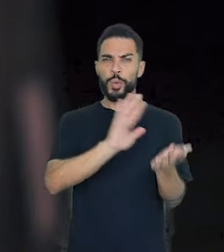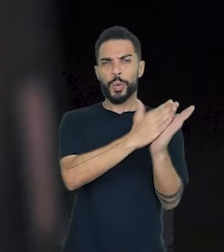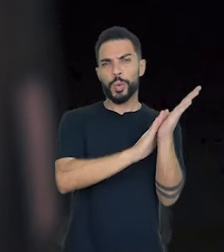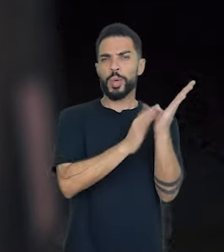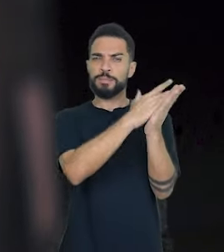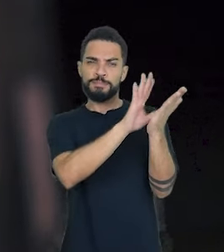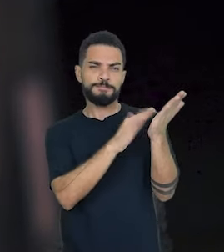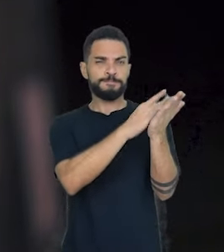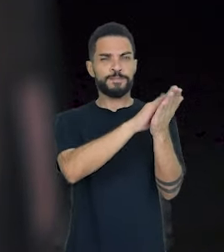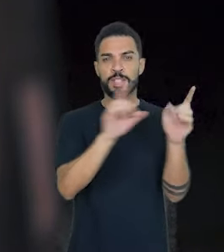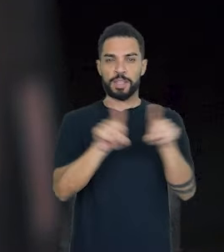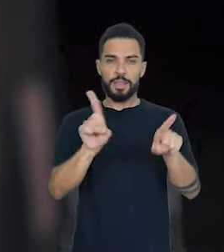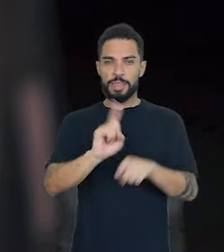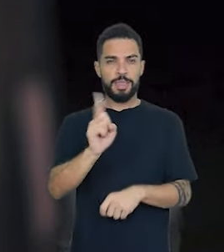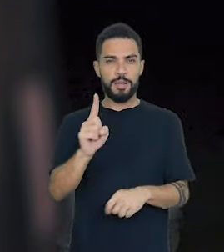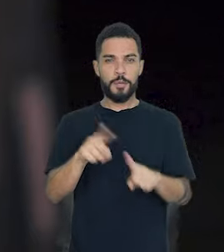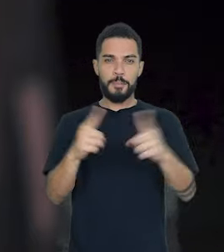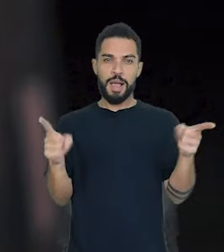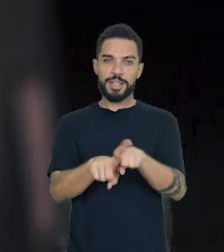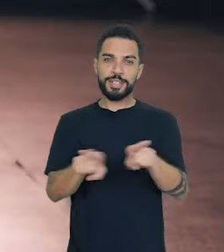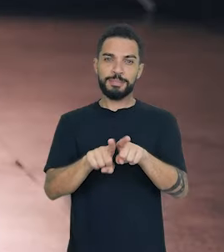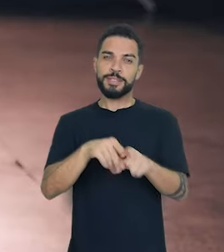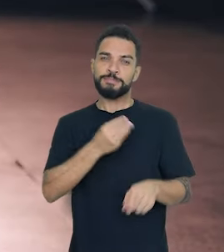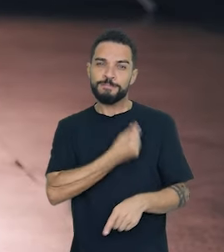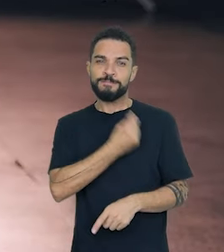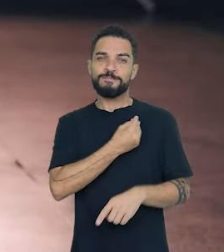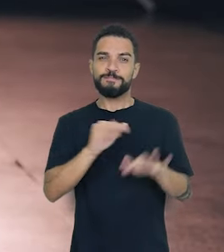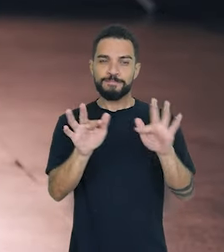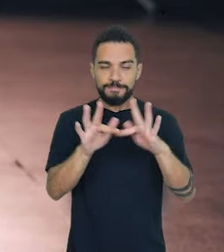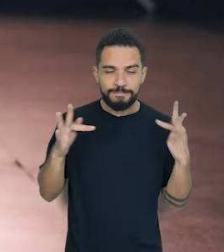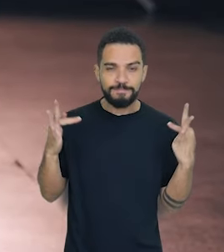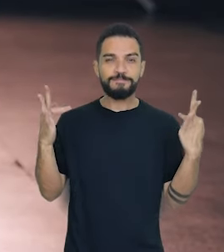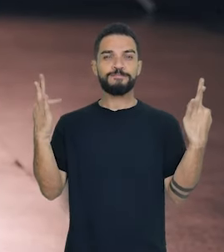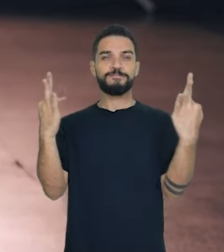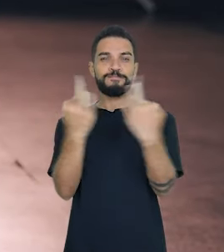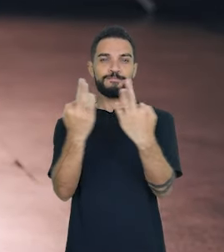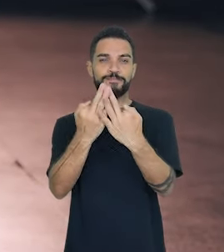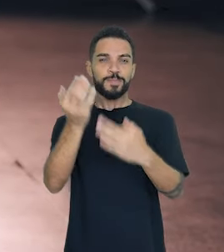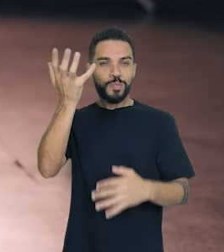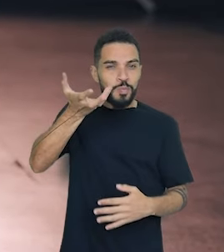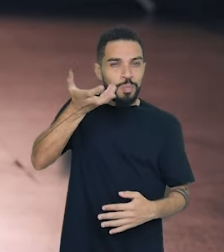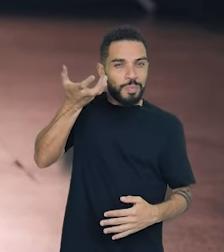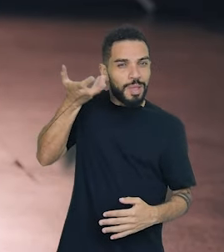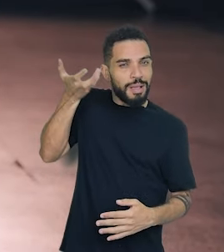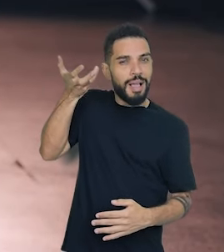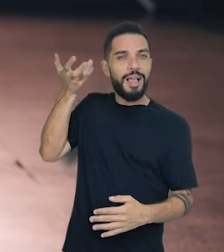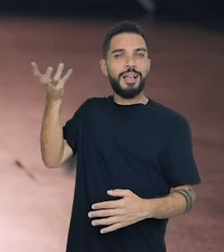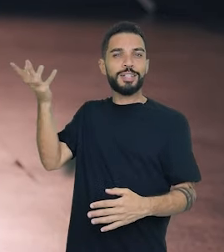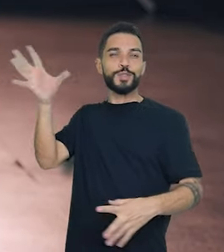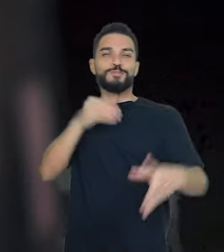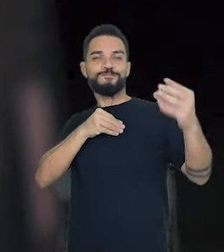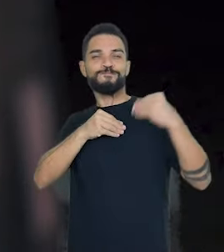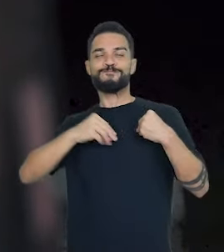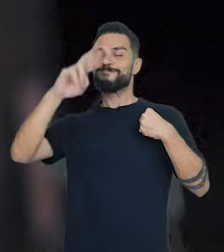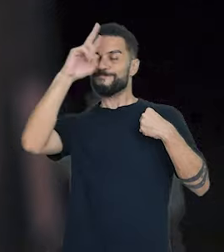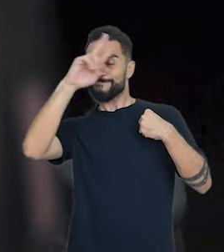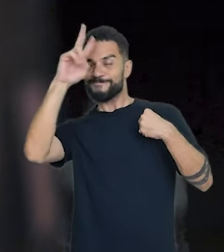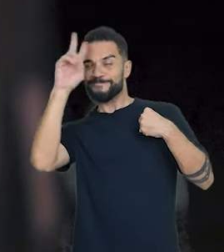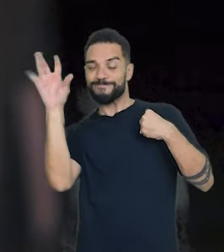parecida, nós tivemos a oportunidade de famílias muito parecidas, convivendo no mesmo bairro. Então isso